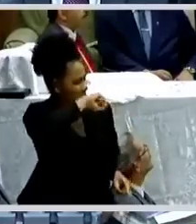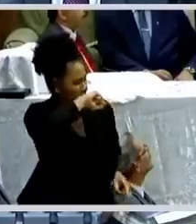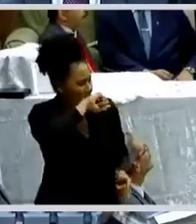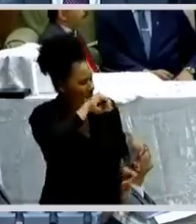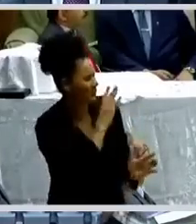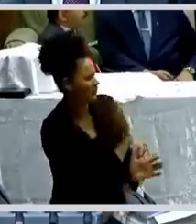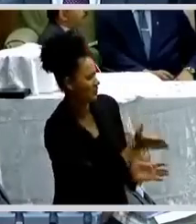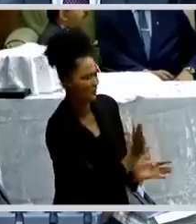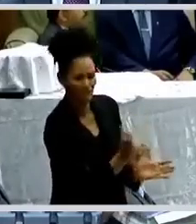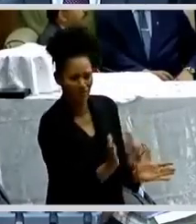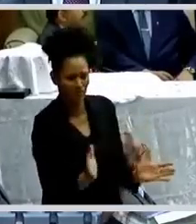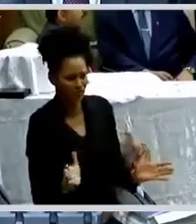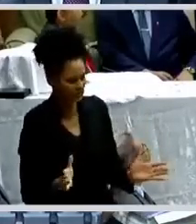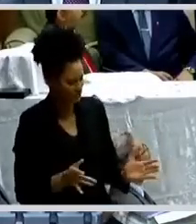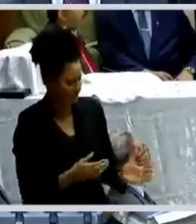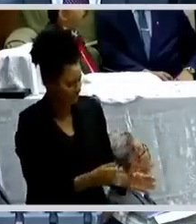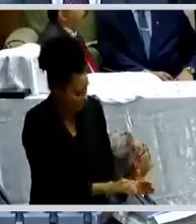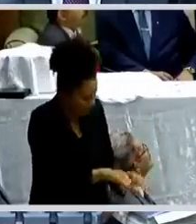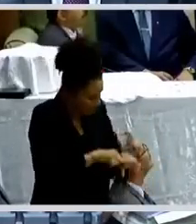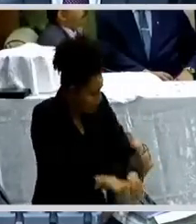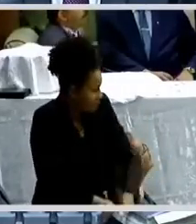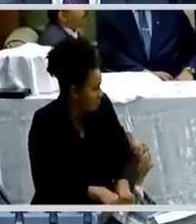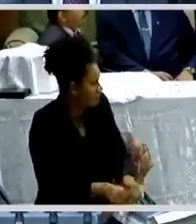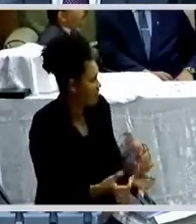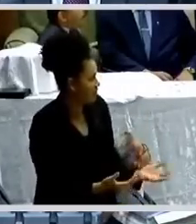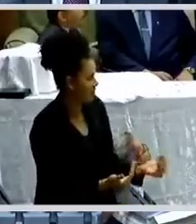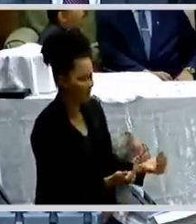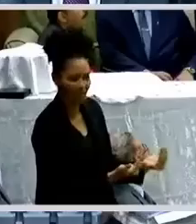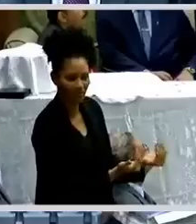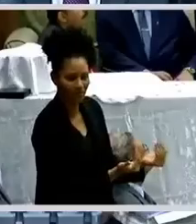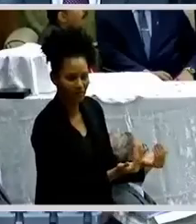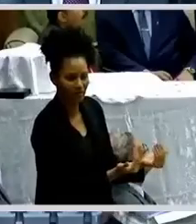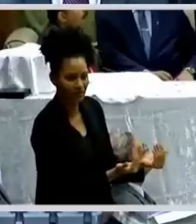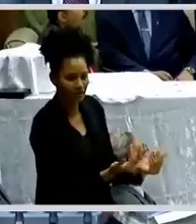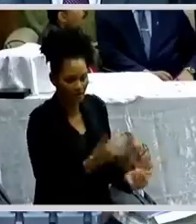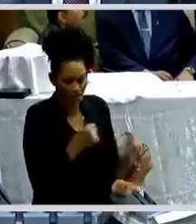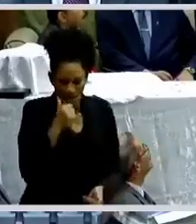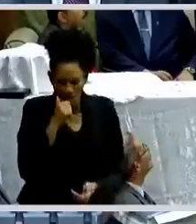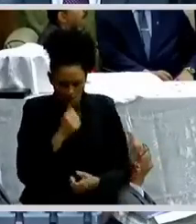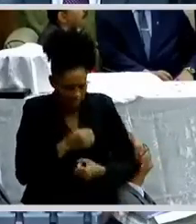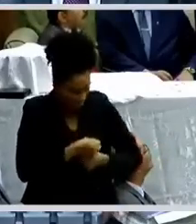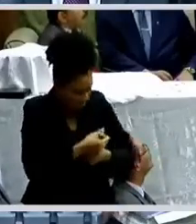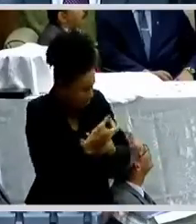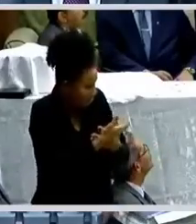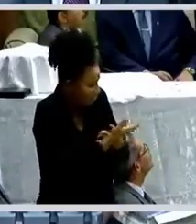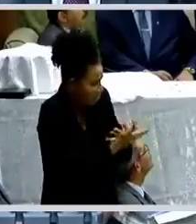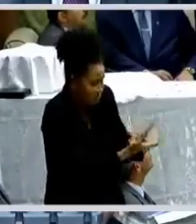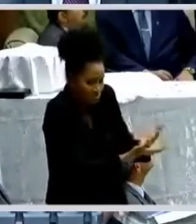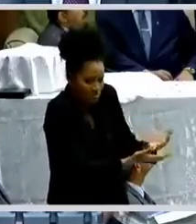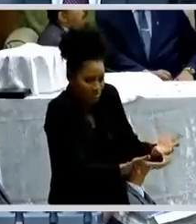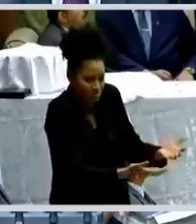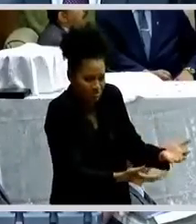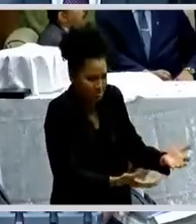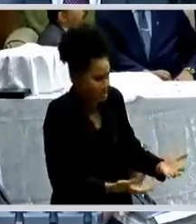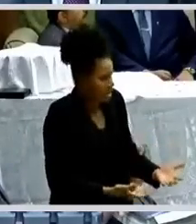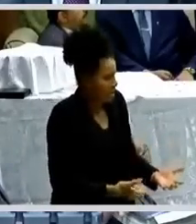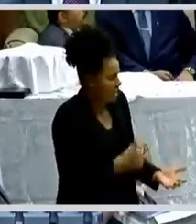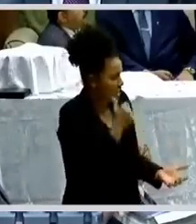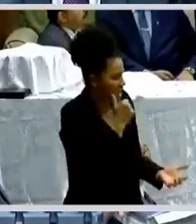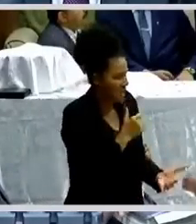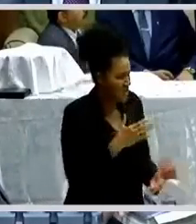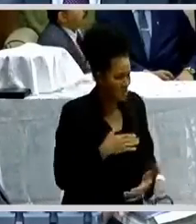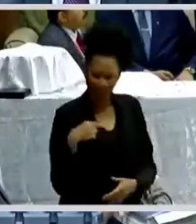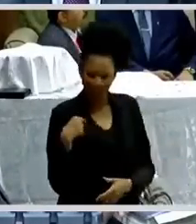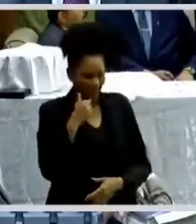bebeu desse poço. A mulher desabafa. A mulher diz: os meus